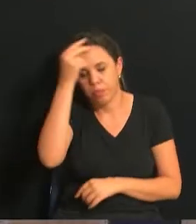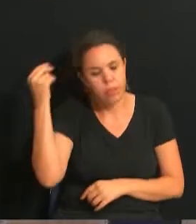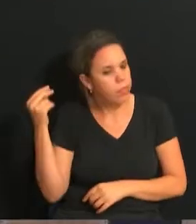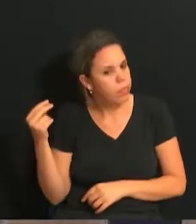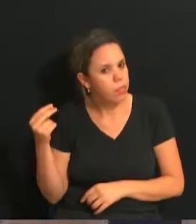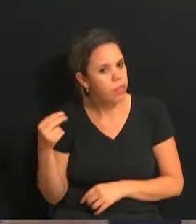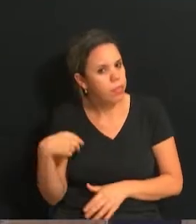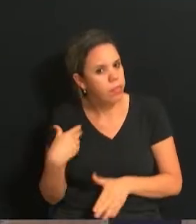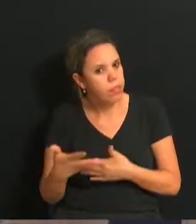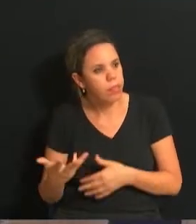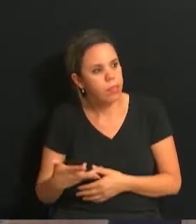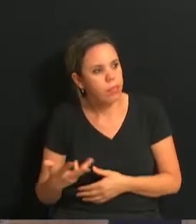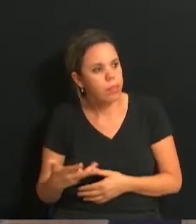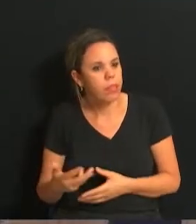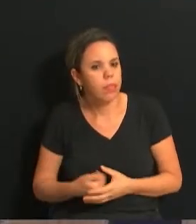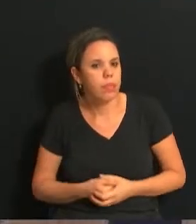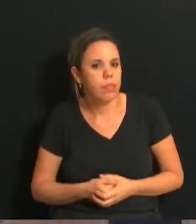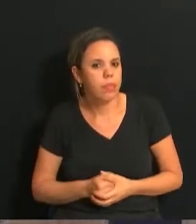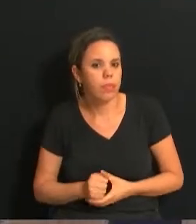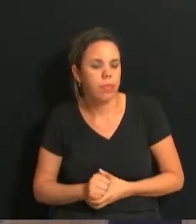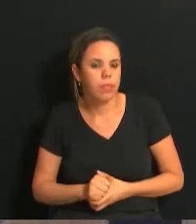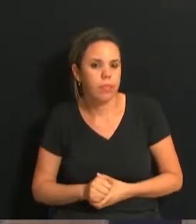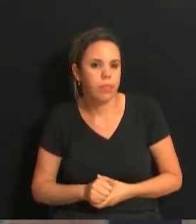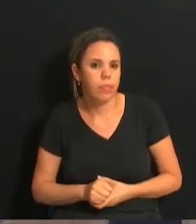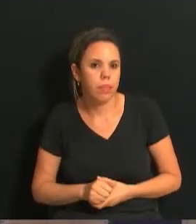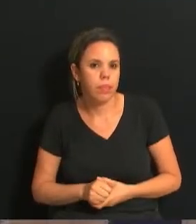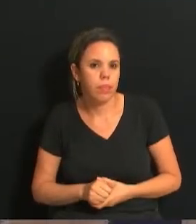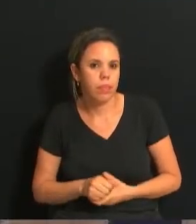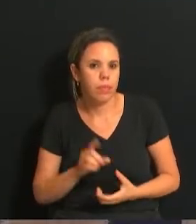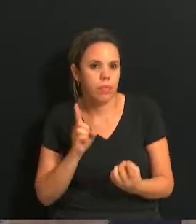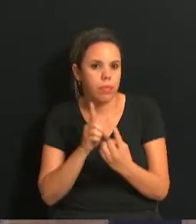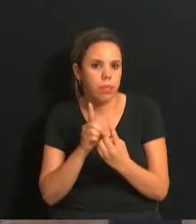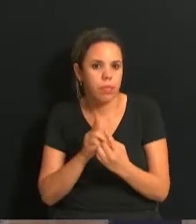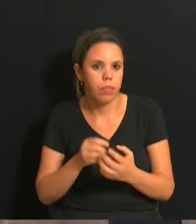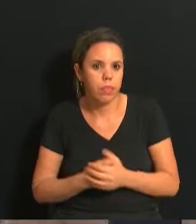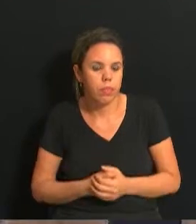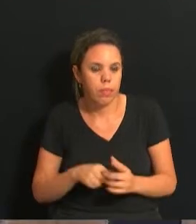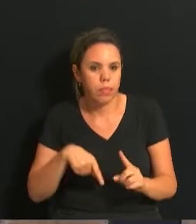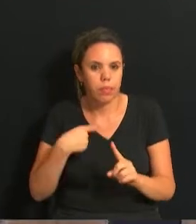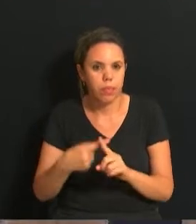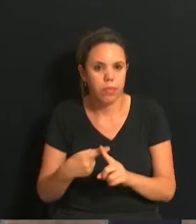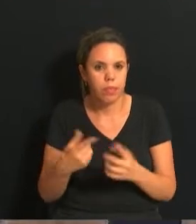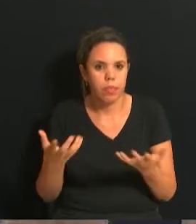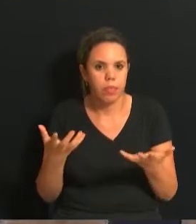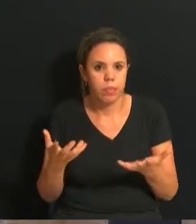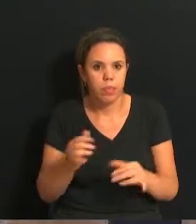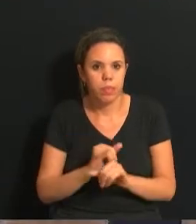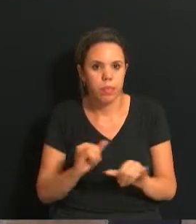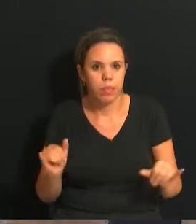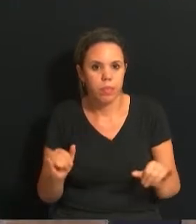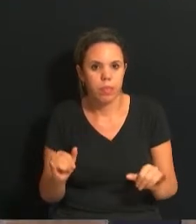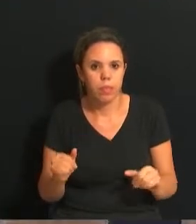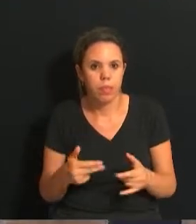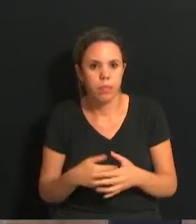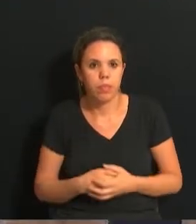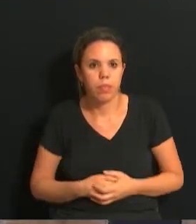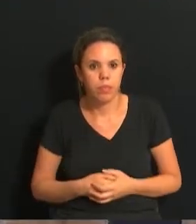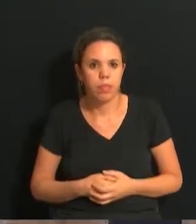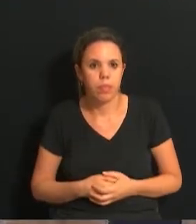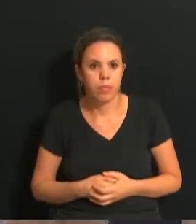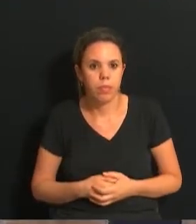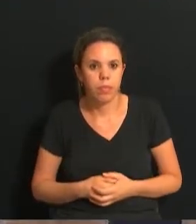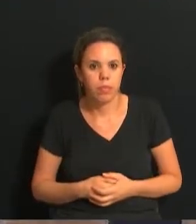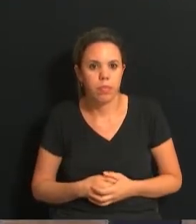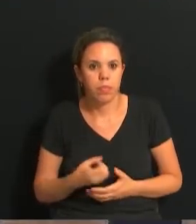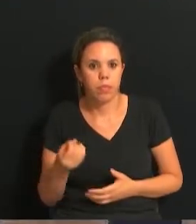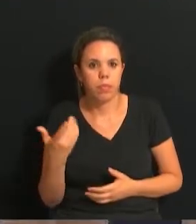de divulgação do serviço. Para além disso, eu quero aqui colocar uma questão, ressaltar